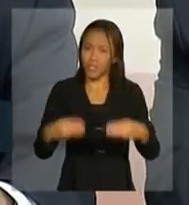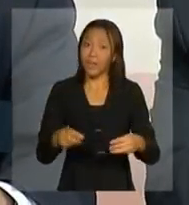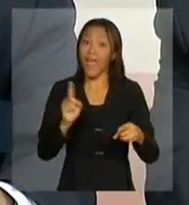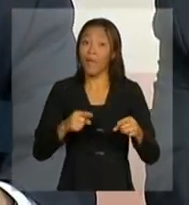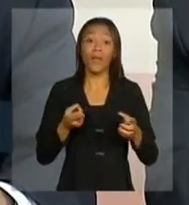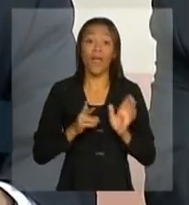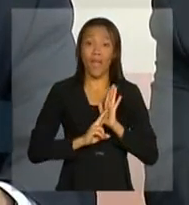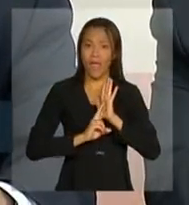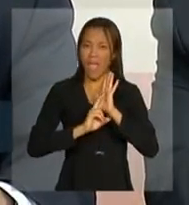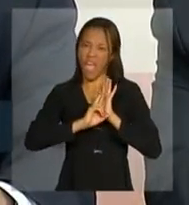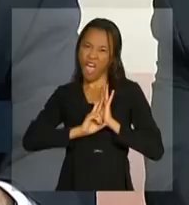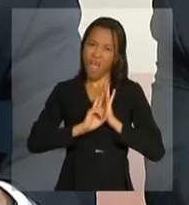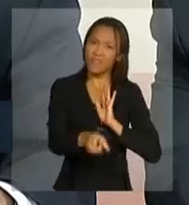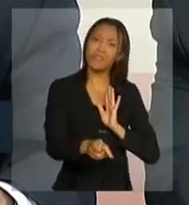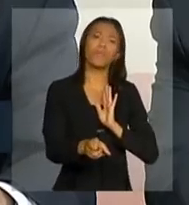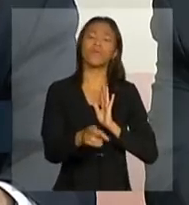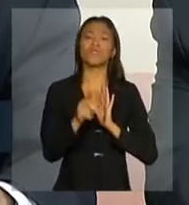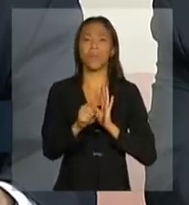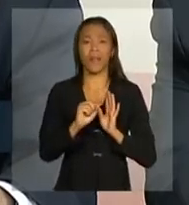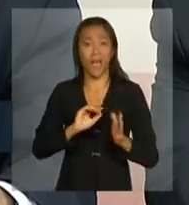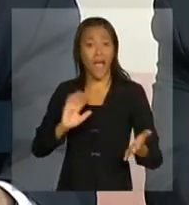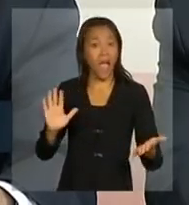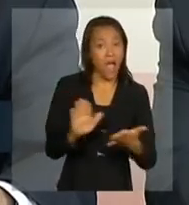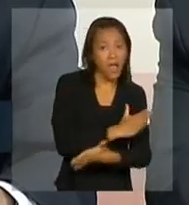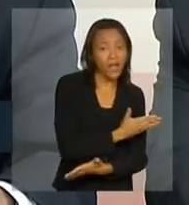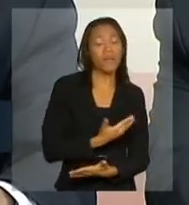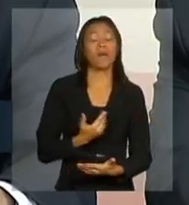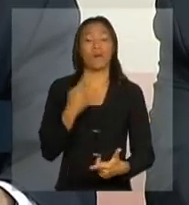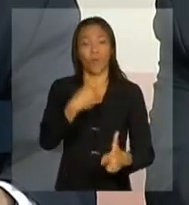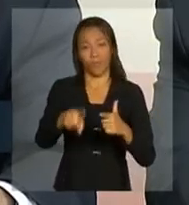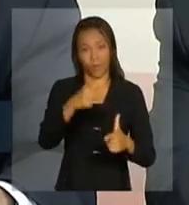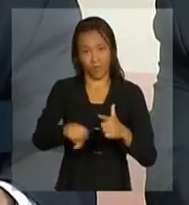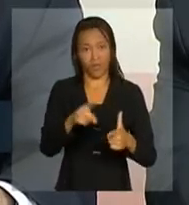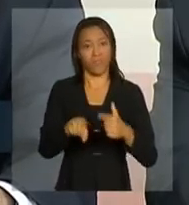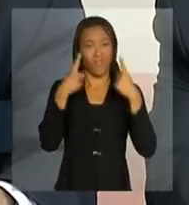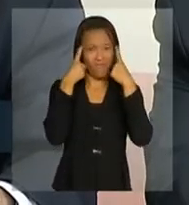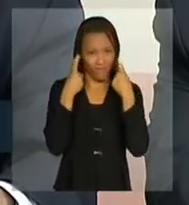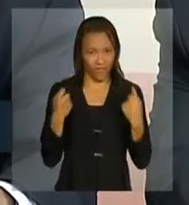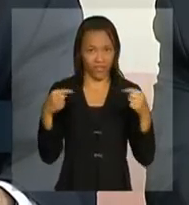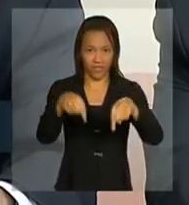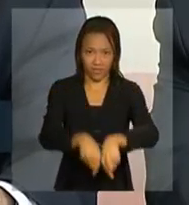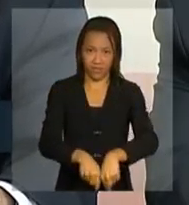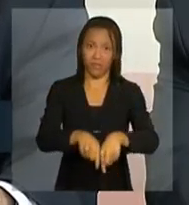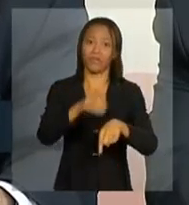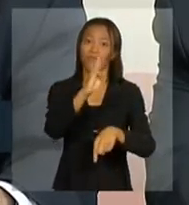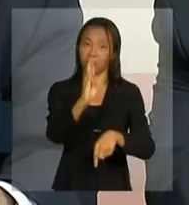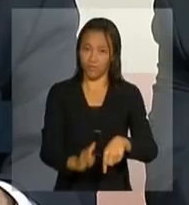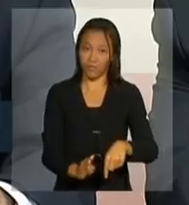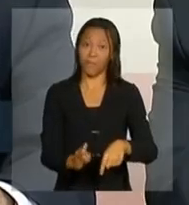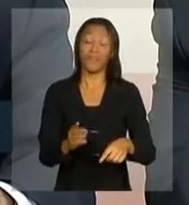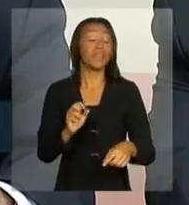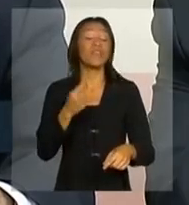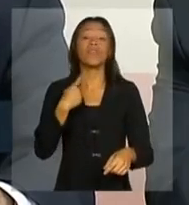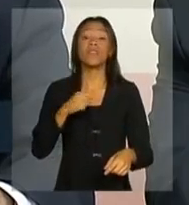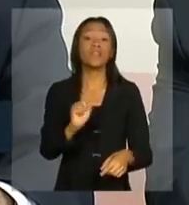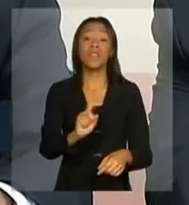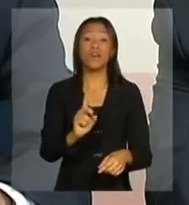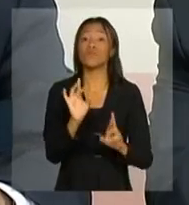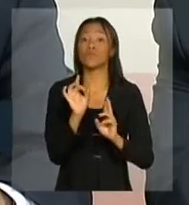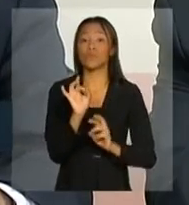respostas para atacar a raiz desse problema, porque nós temos consciência de que não se trata